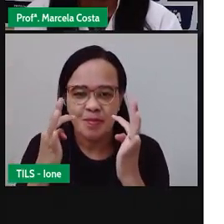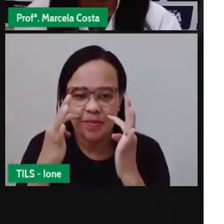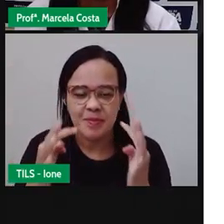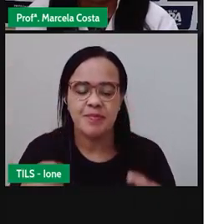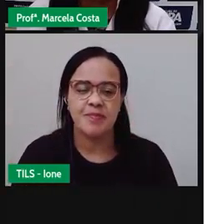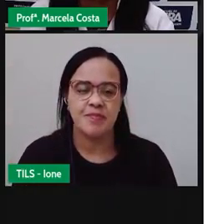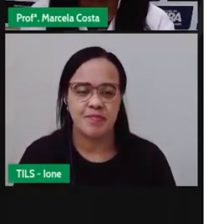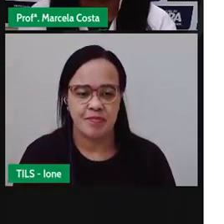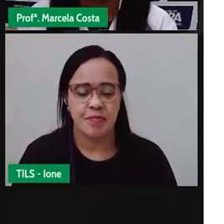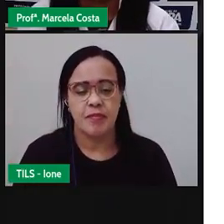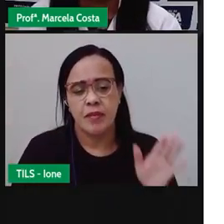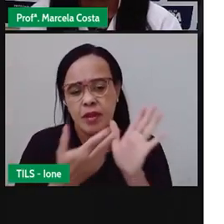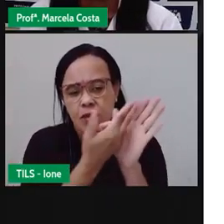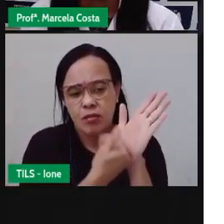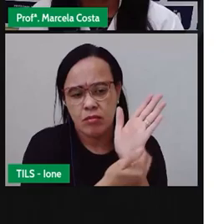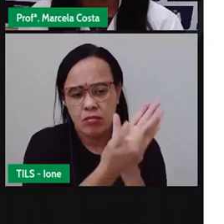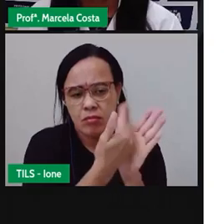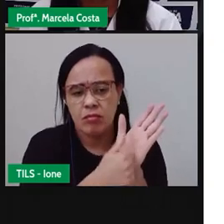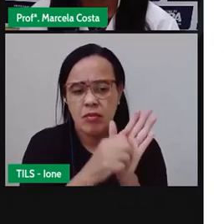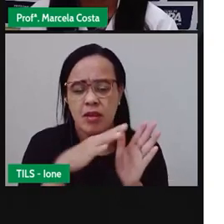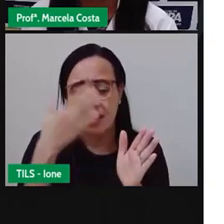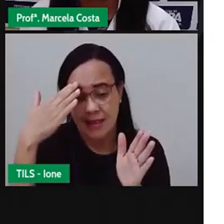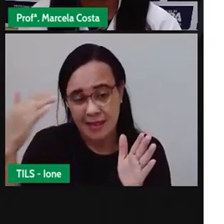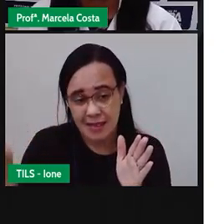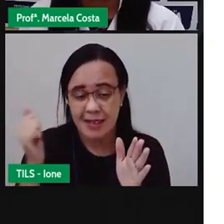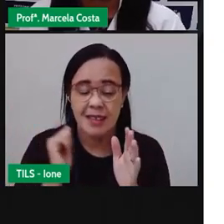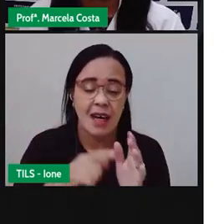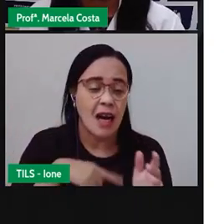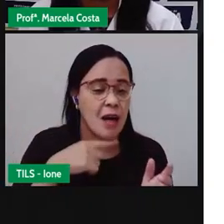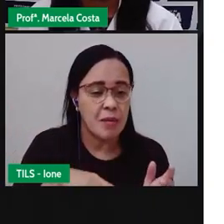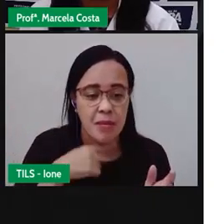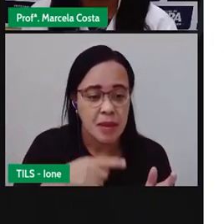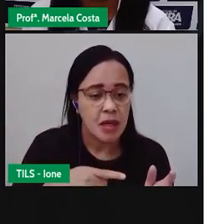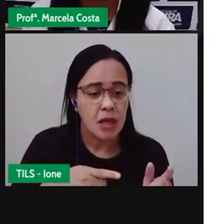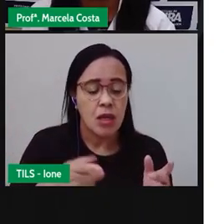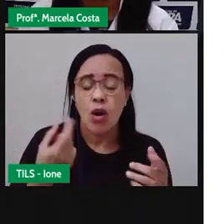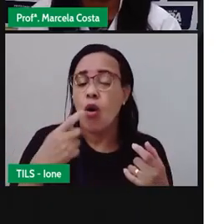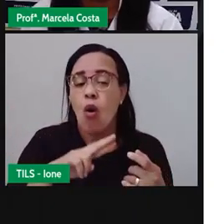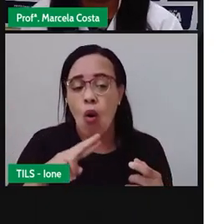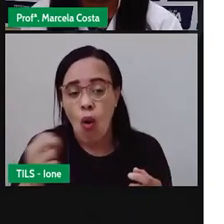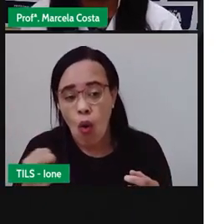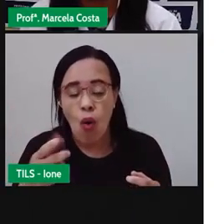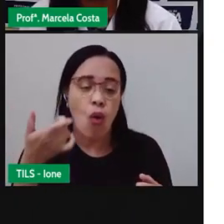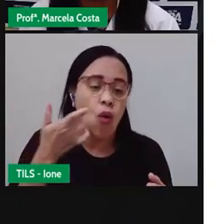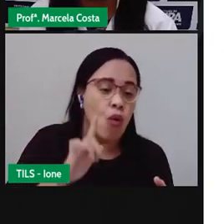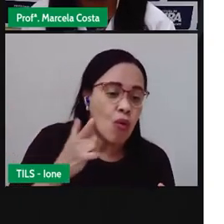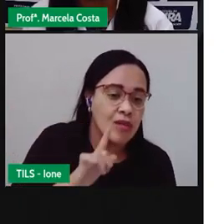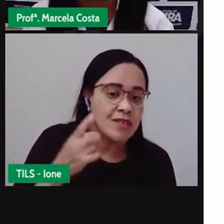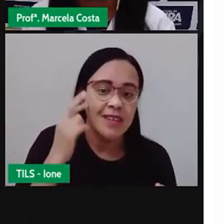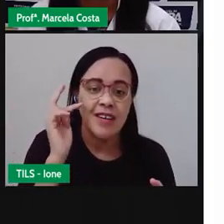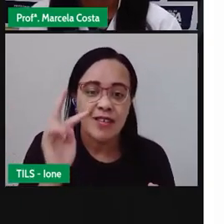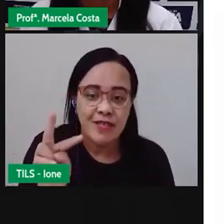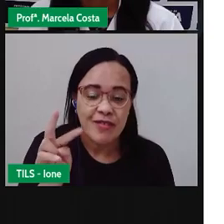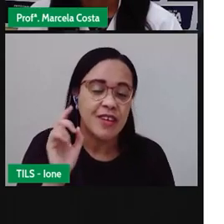Por essas imagens que eu estou mostrando, você já consegue fazer a leitura, já consegue saber que trava-língua é esse?